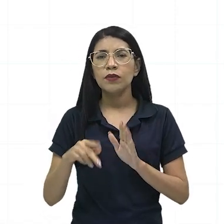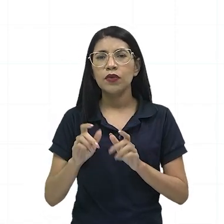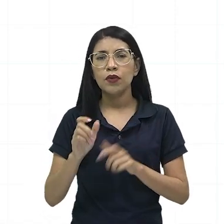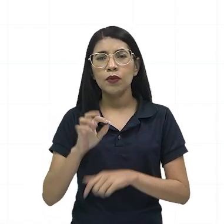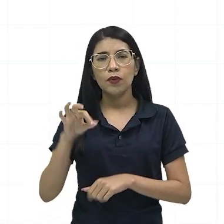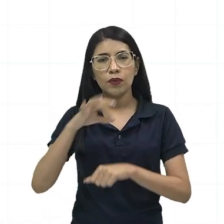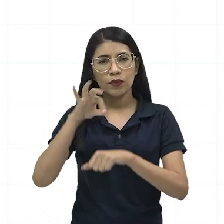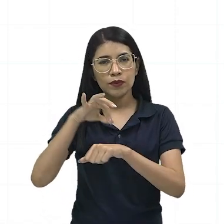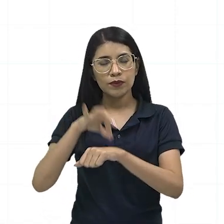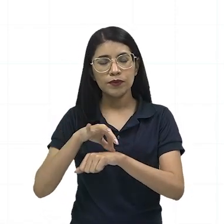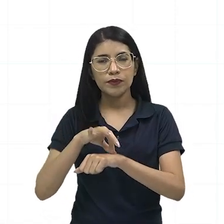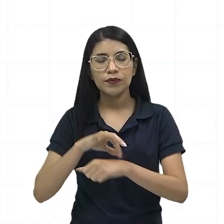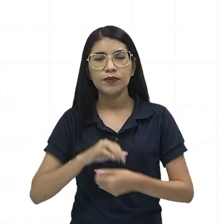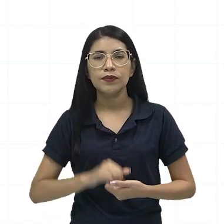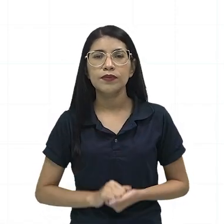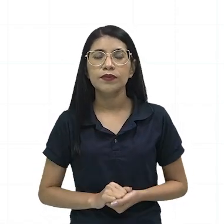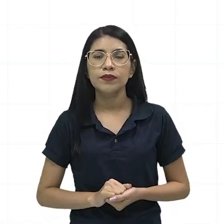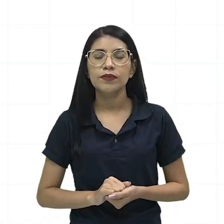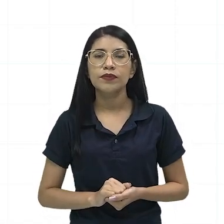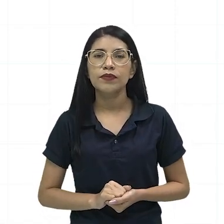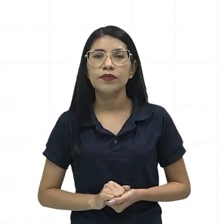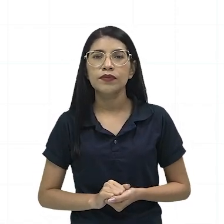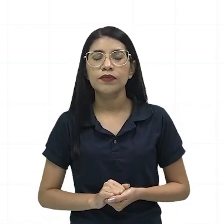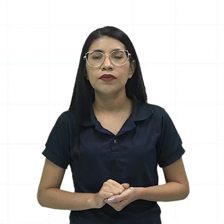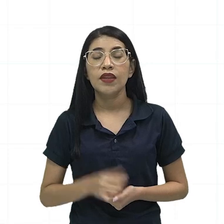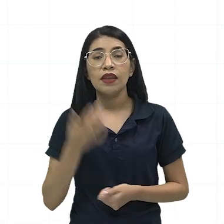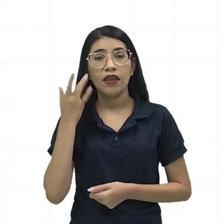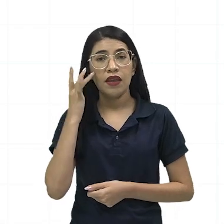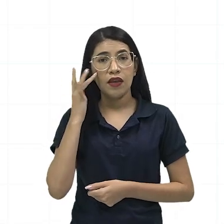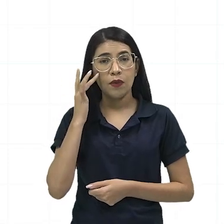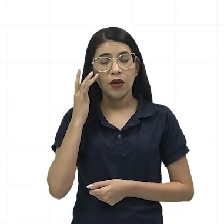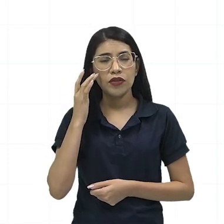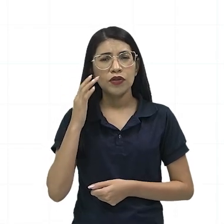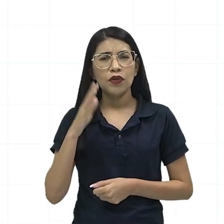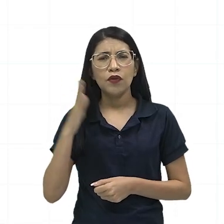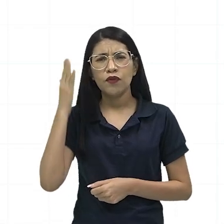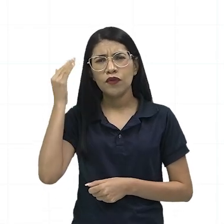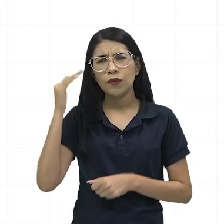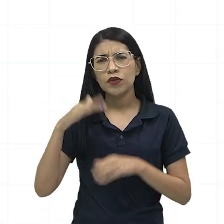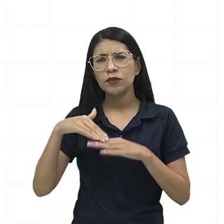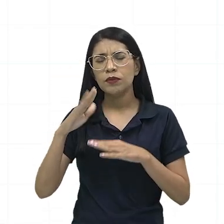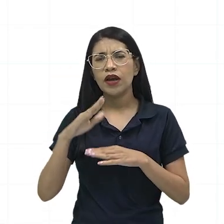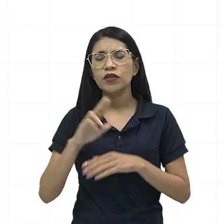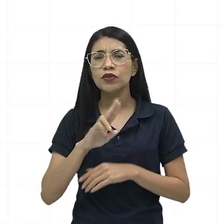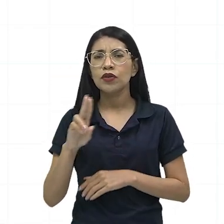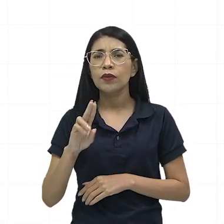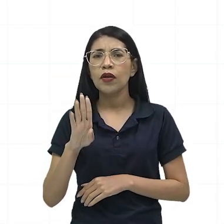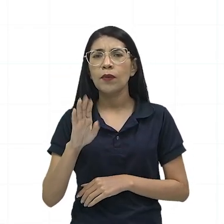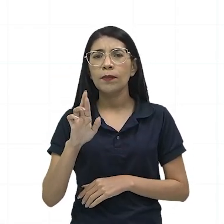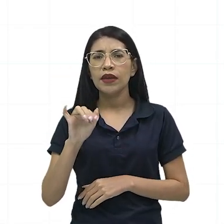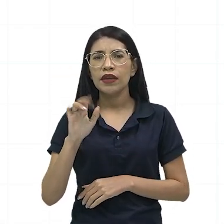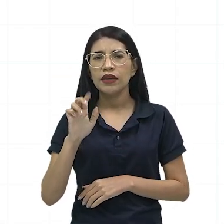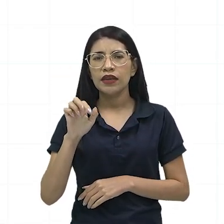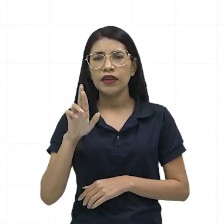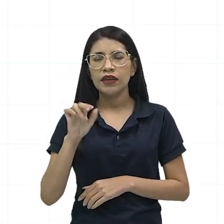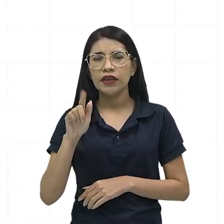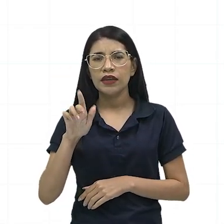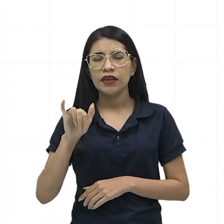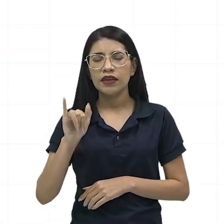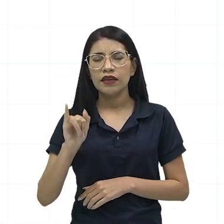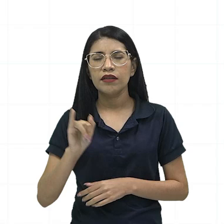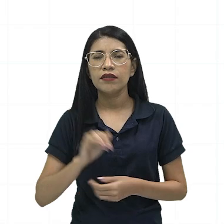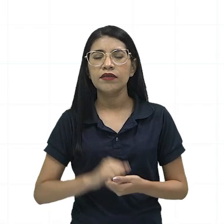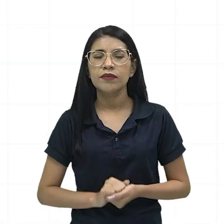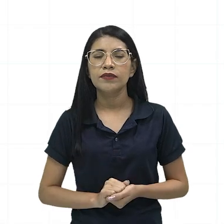cangalinha, birigui. Eu acho, para mim, que o mais famoso desses nomes é o mosquito birigui,